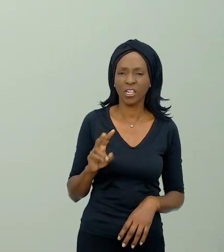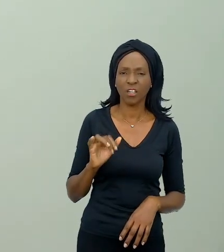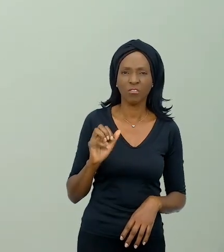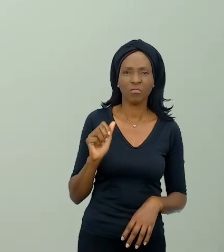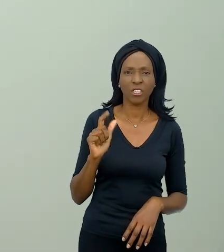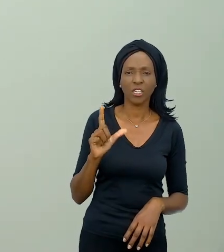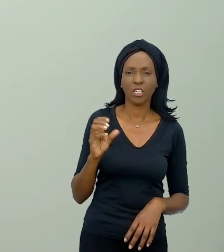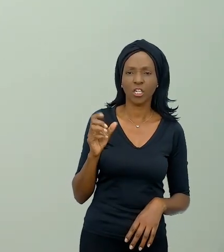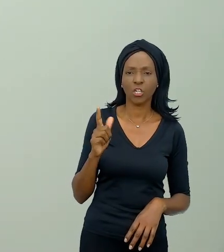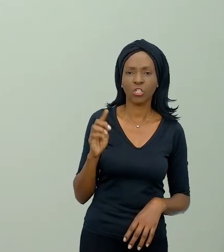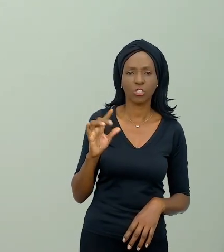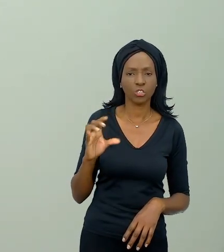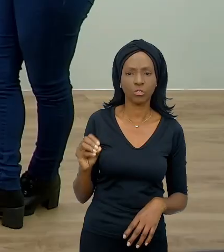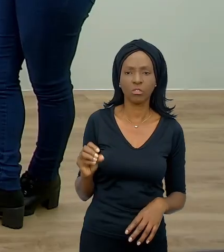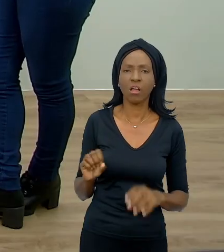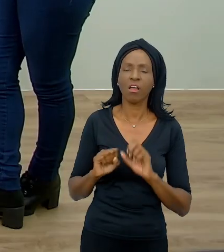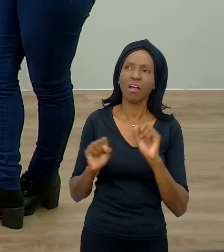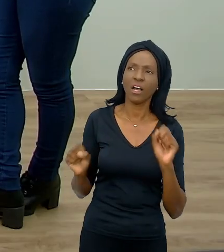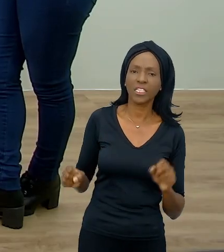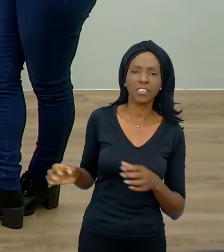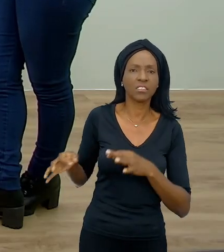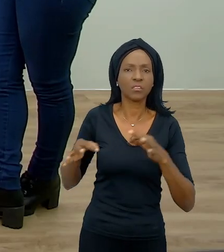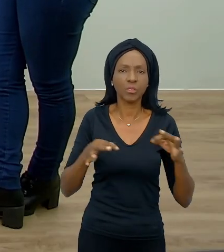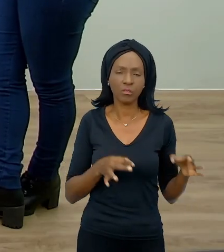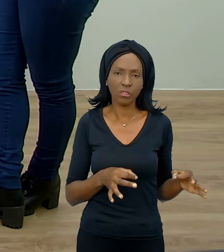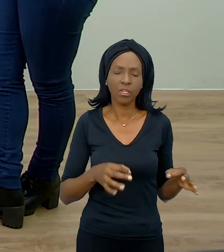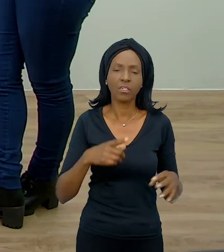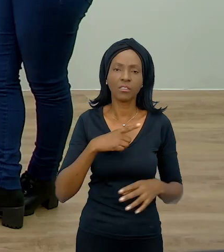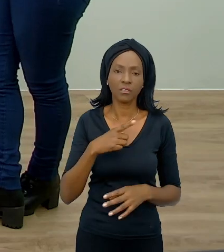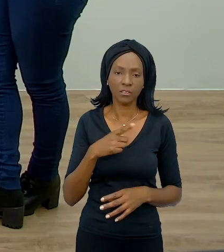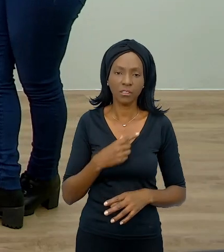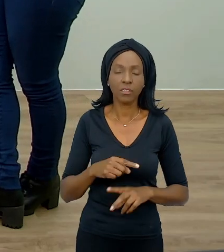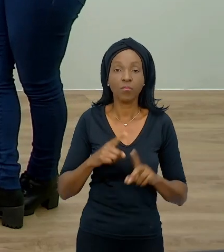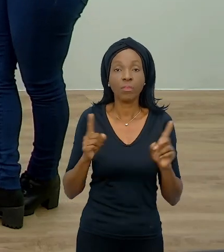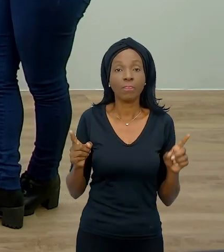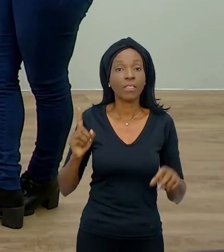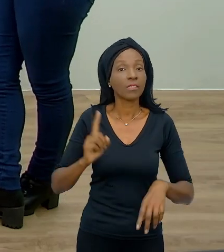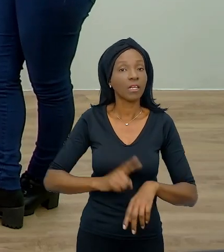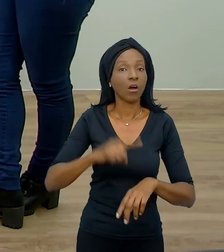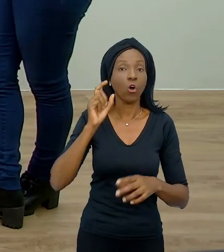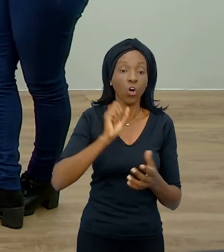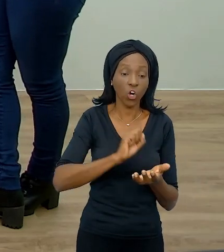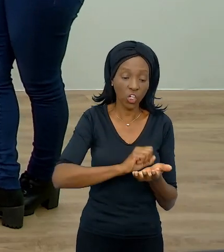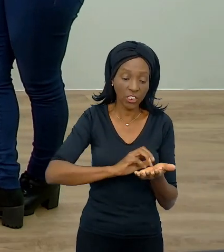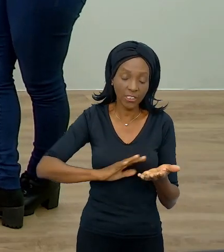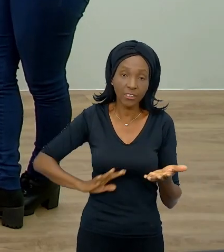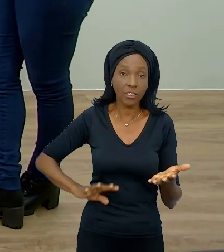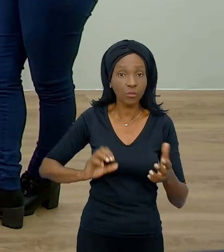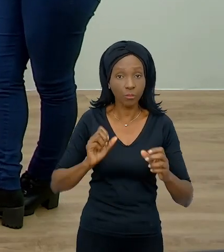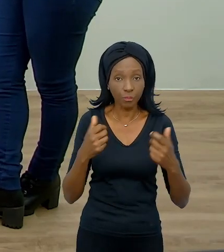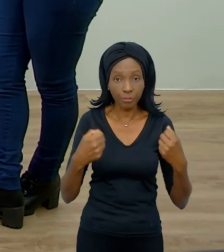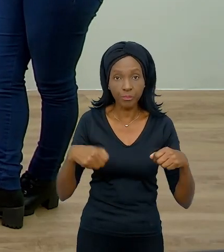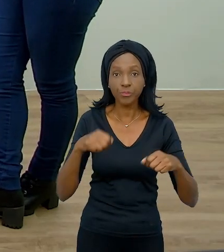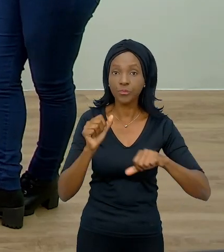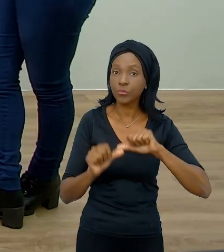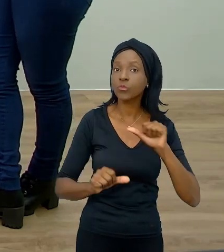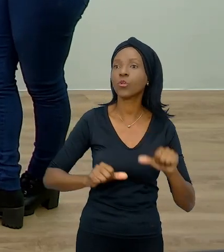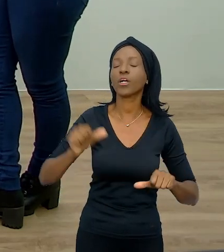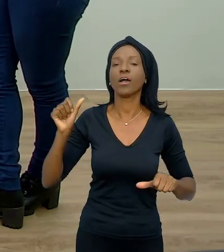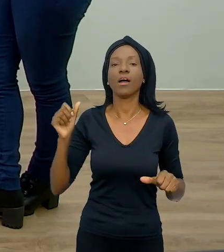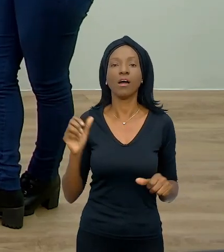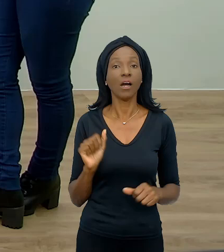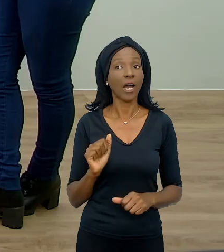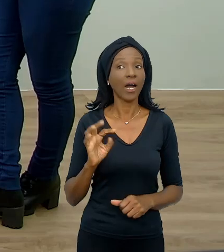Precisa sistematizar também essas informações. Sim, mas na execução das atividades é ativo, né? Já não cabe, então, esse